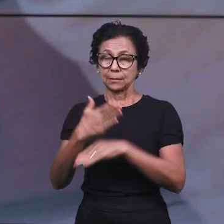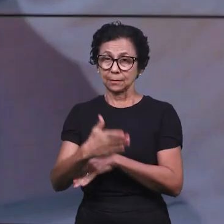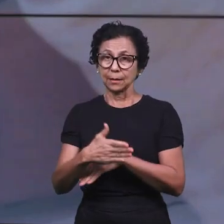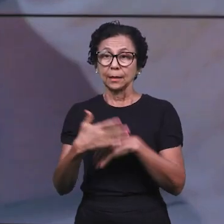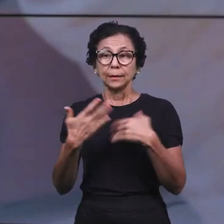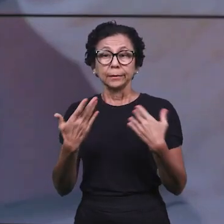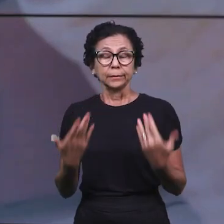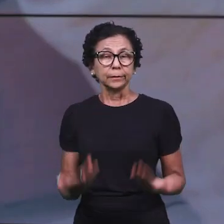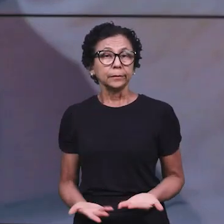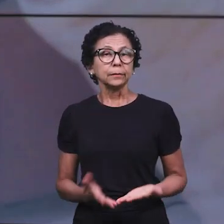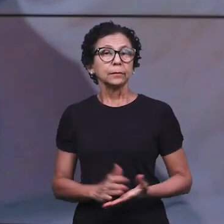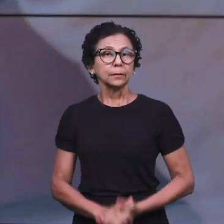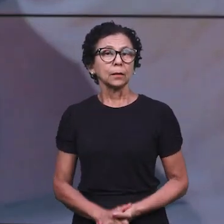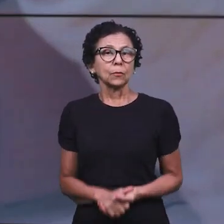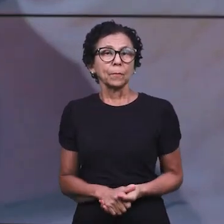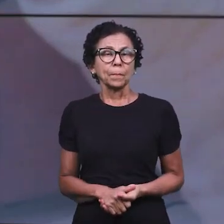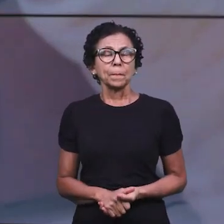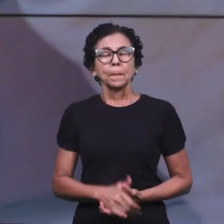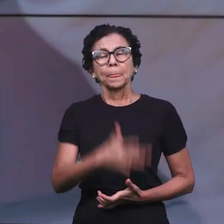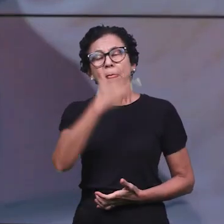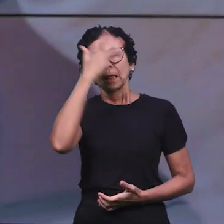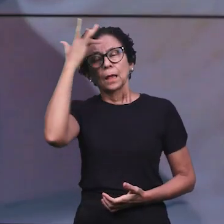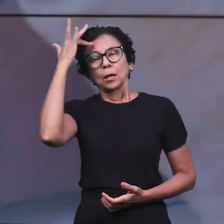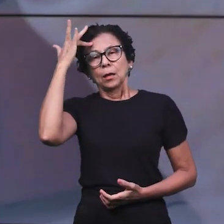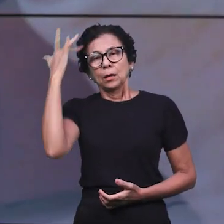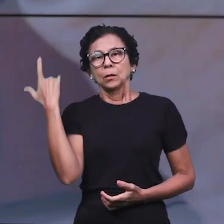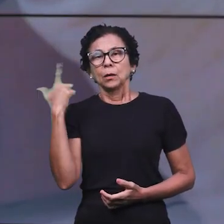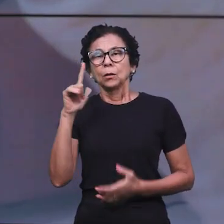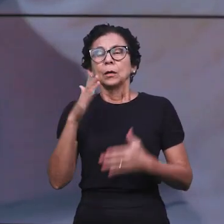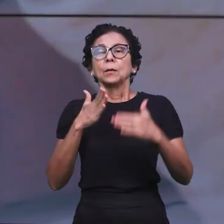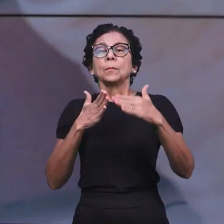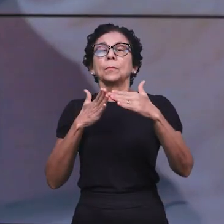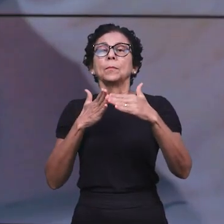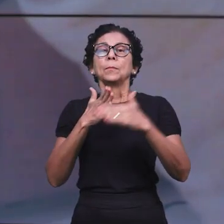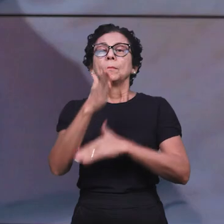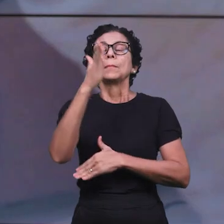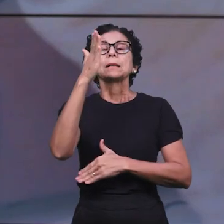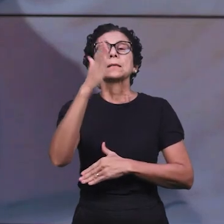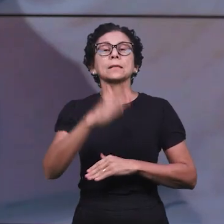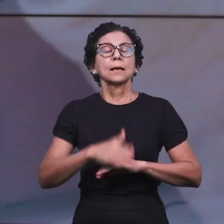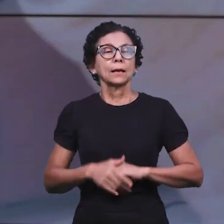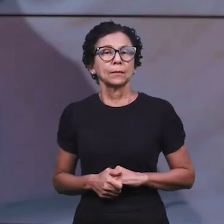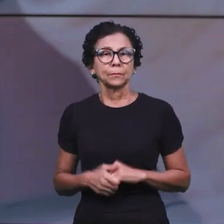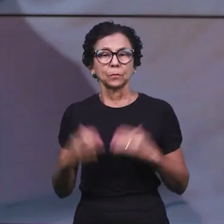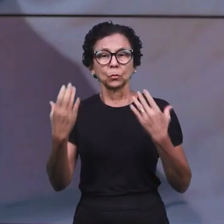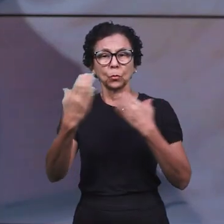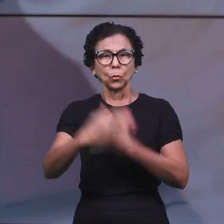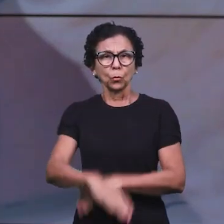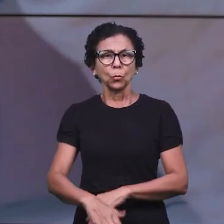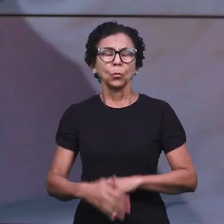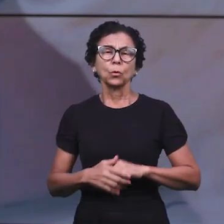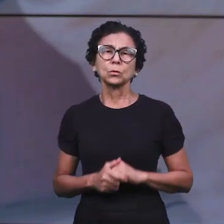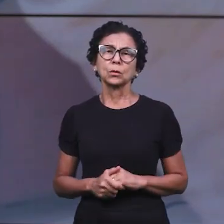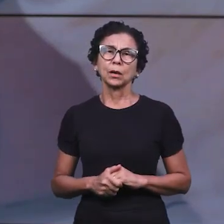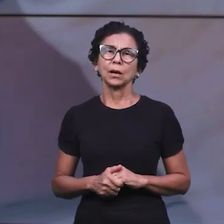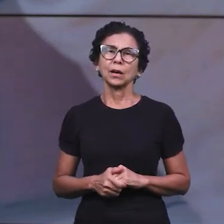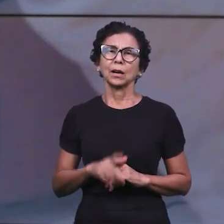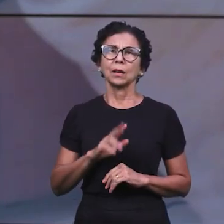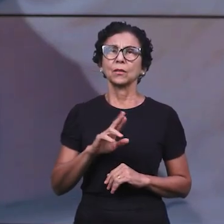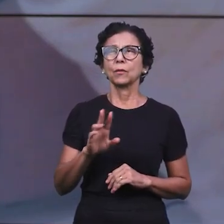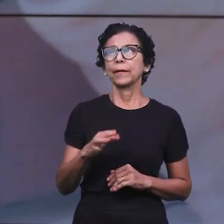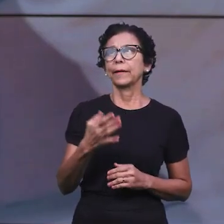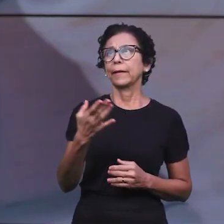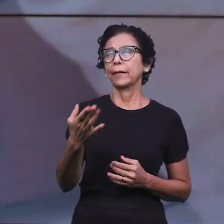pessoa a chegar no nível necessário para conseguir a aprovação não são necessariamente períodos curtos onde ela estuda